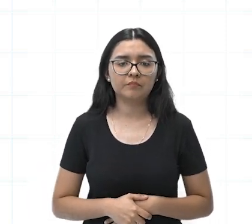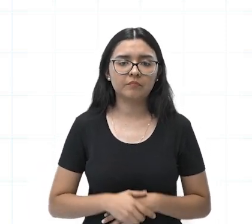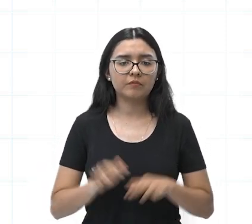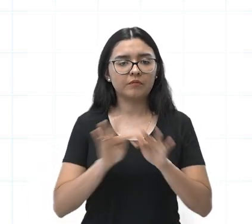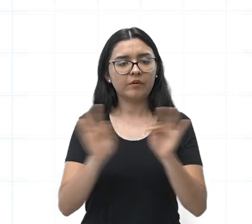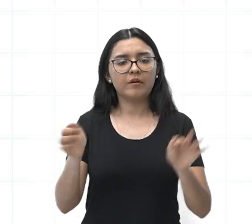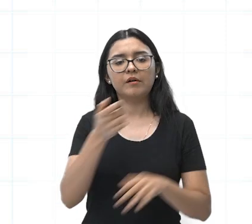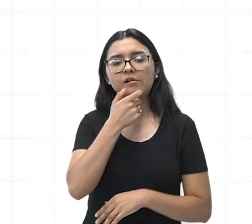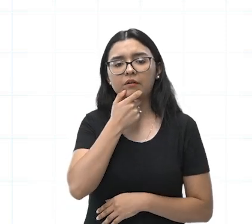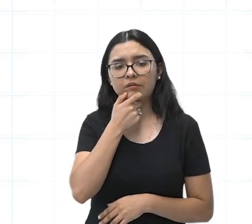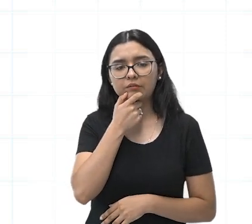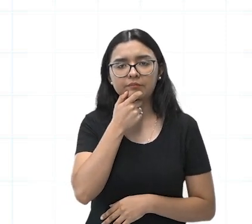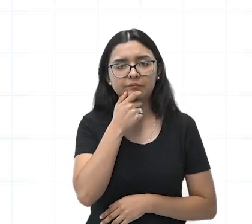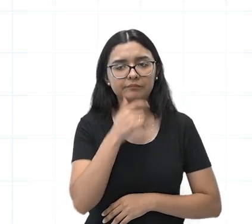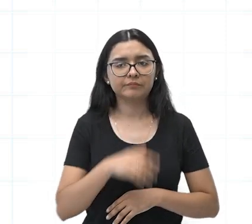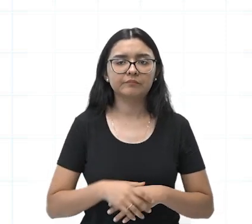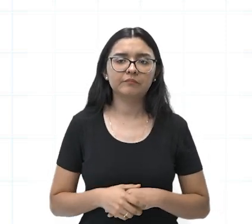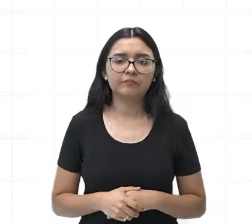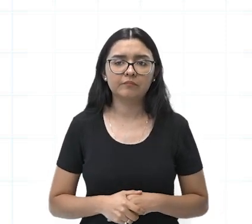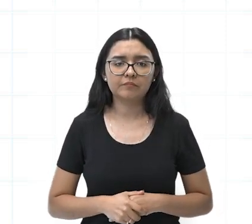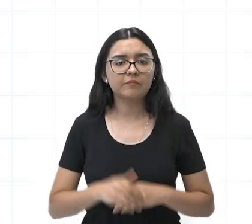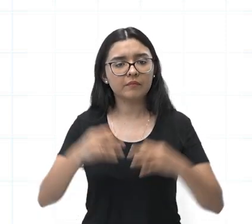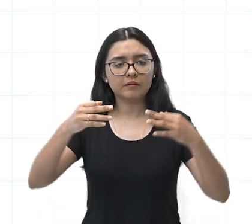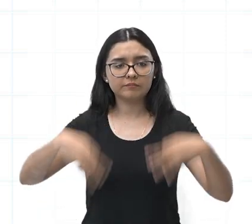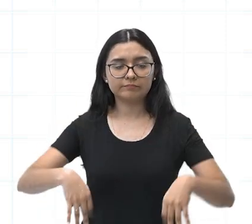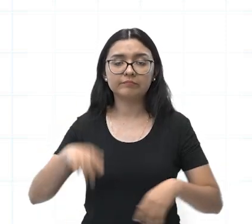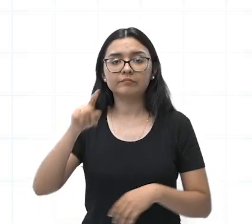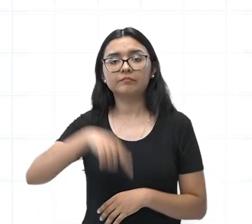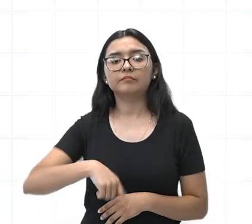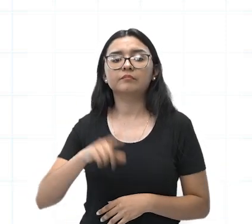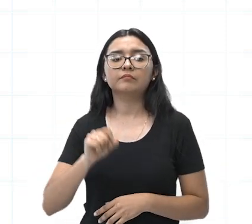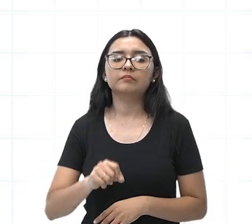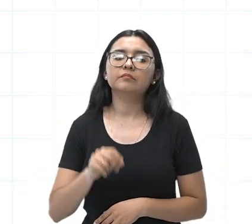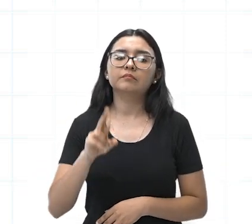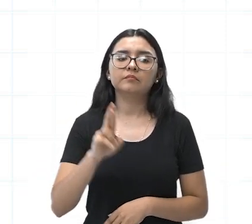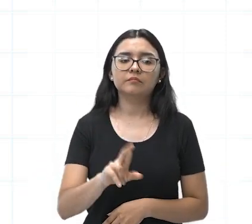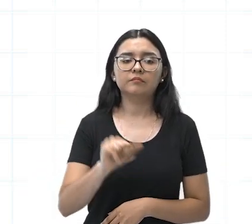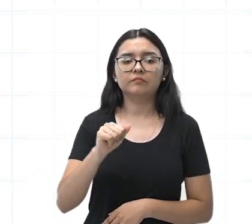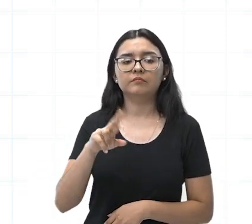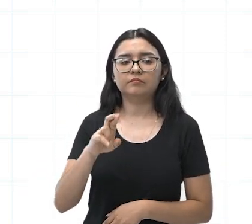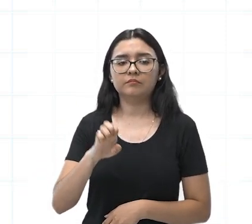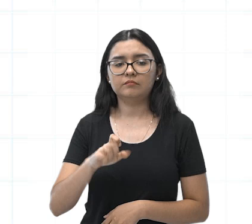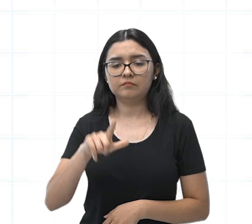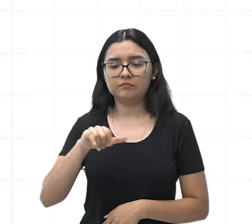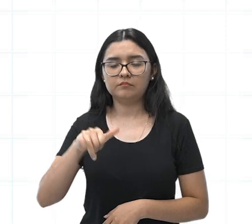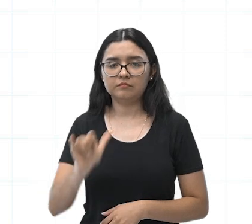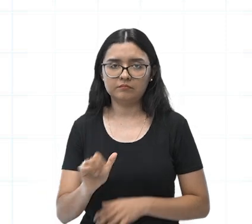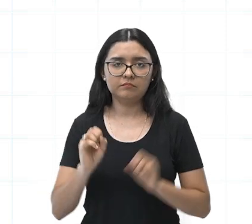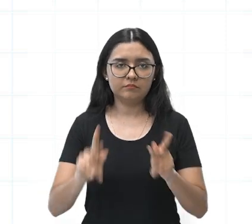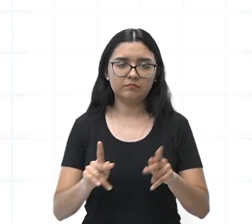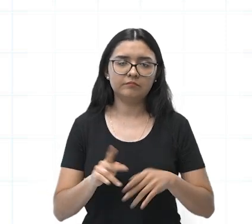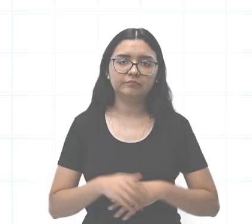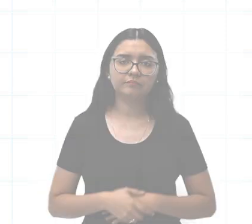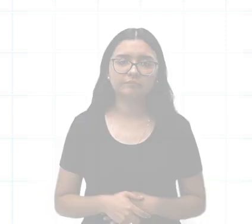sempre ou não frequentemente, tá? Então, rarely seria raramente, ok?